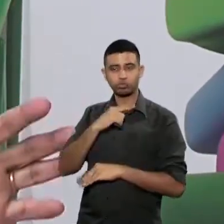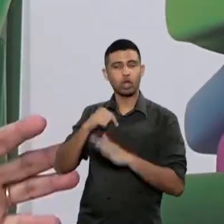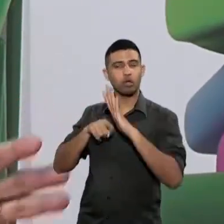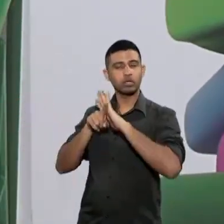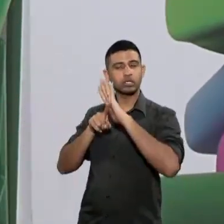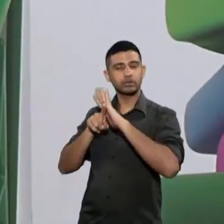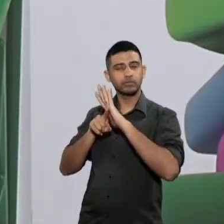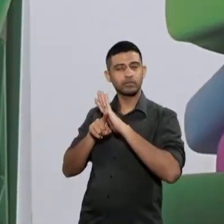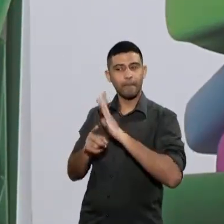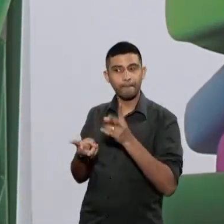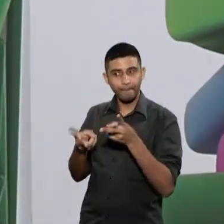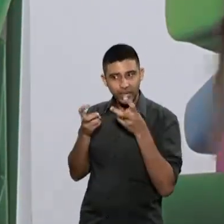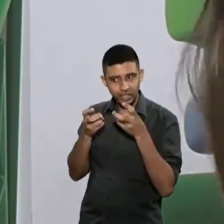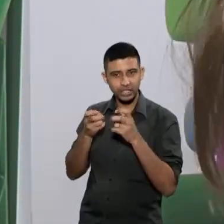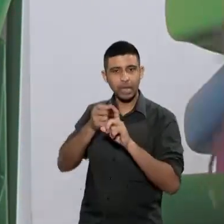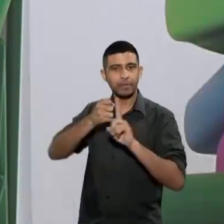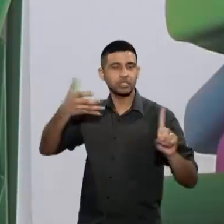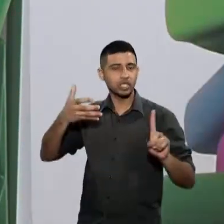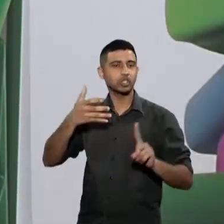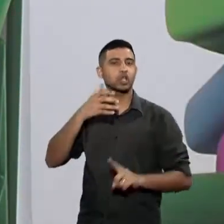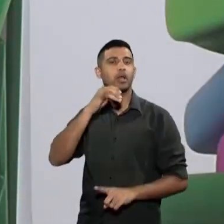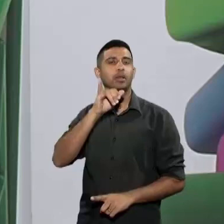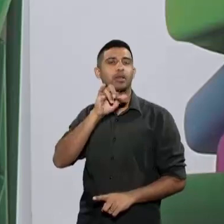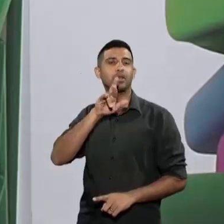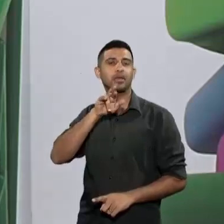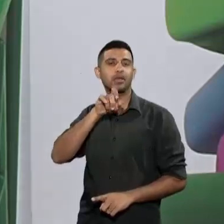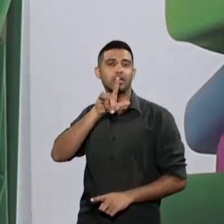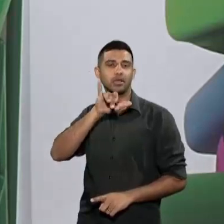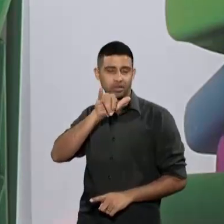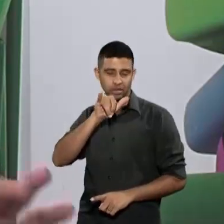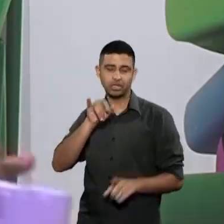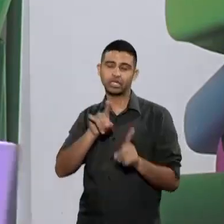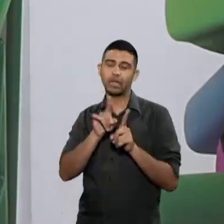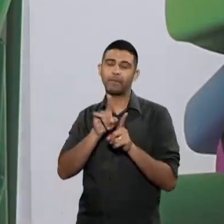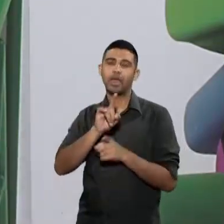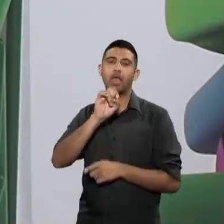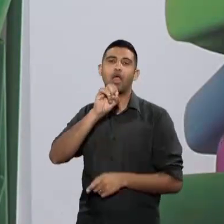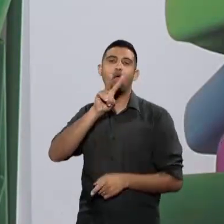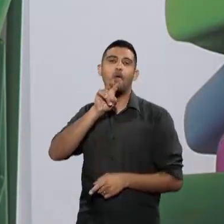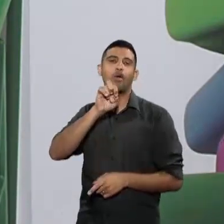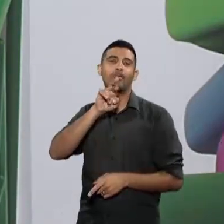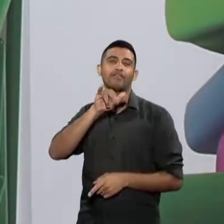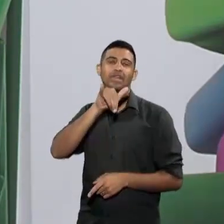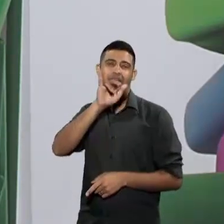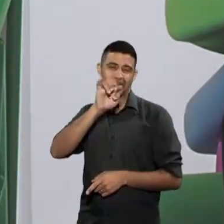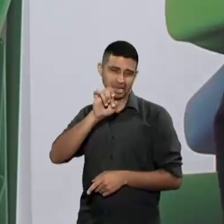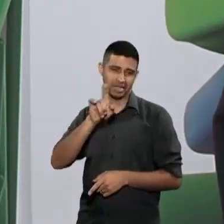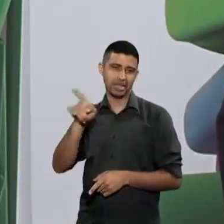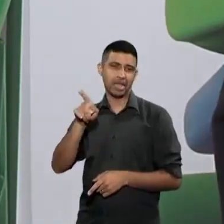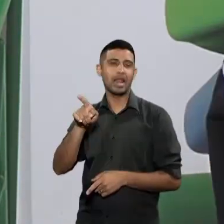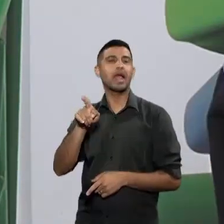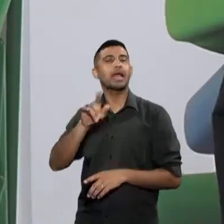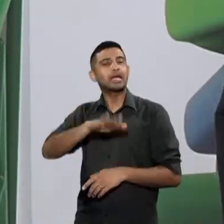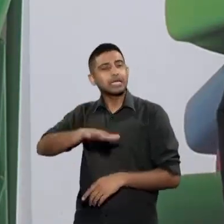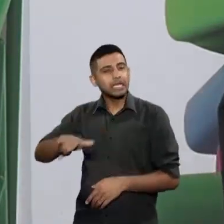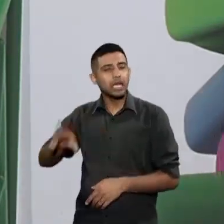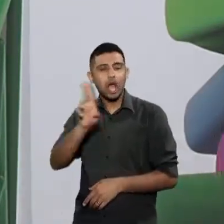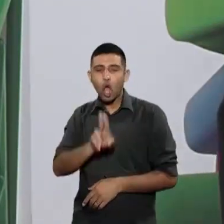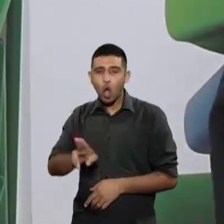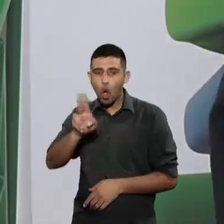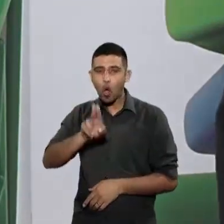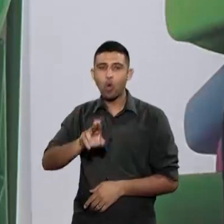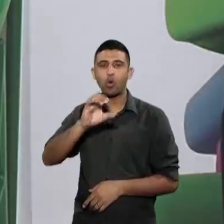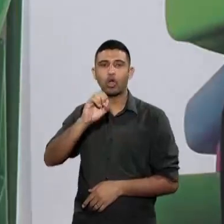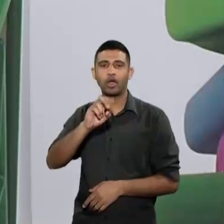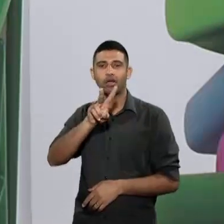A gente faz o rastreamento para a síndrome de Ehlers. E aí, pós... overlay, tá? E a criança vai fazendo uso da overlay, a gente